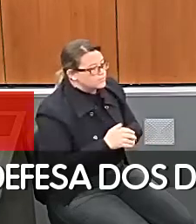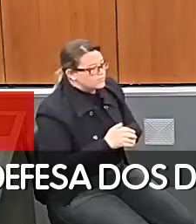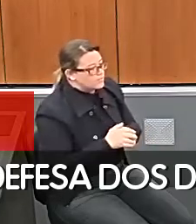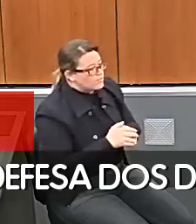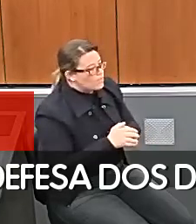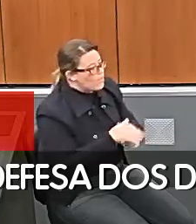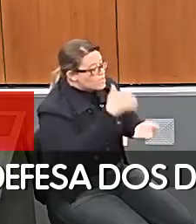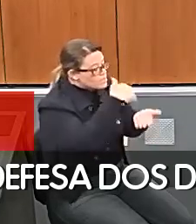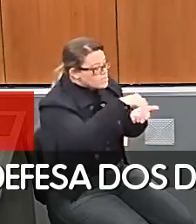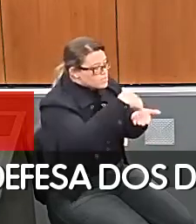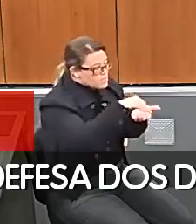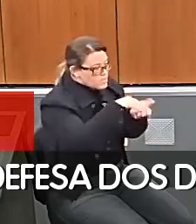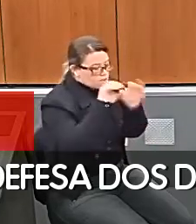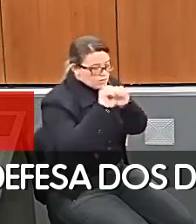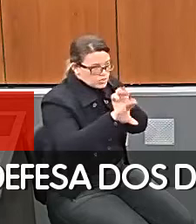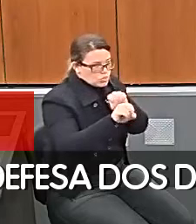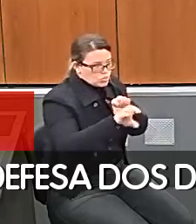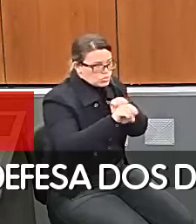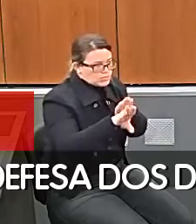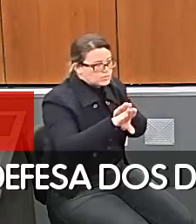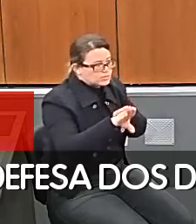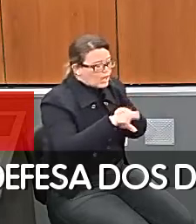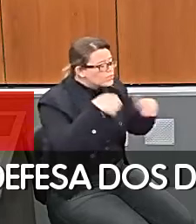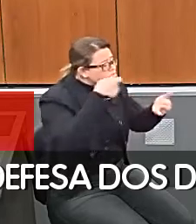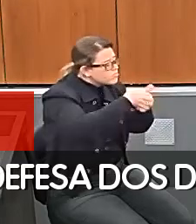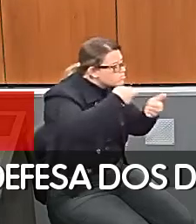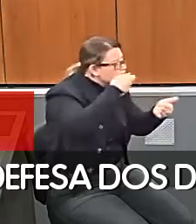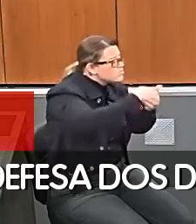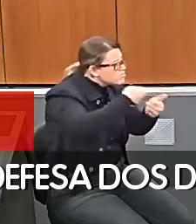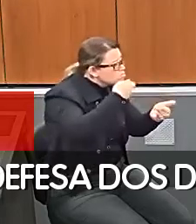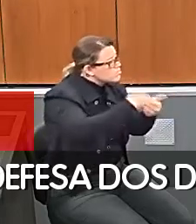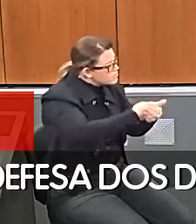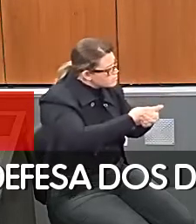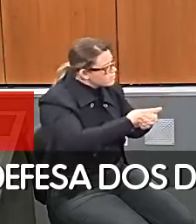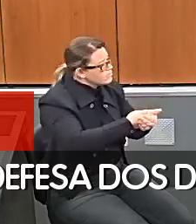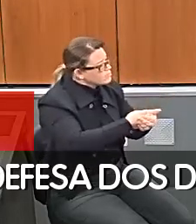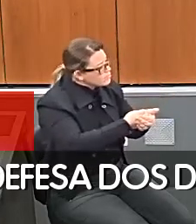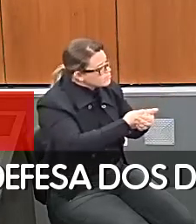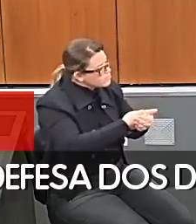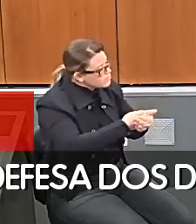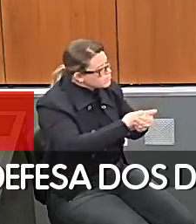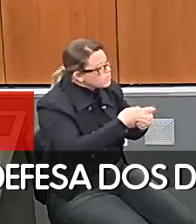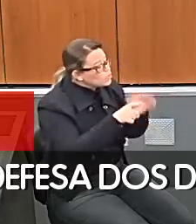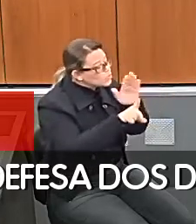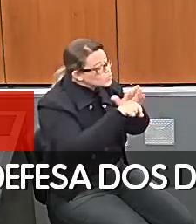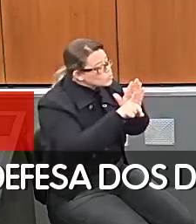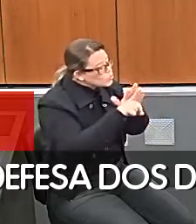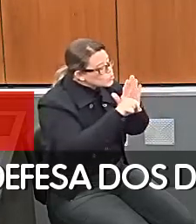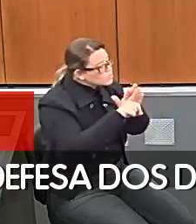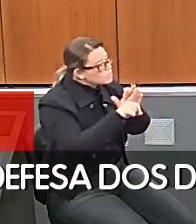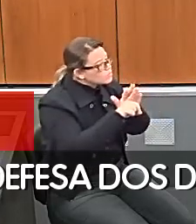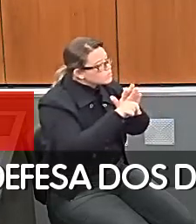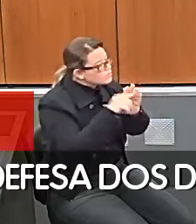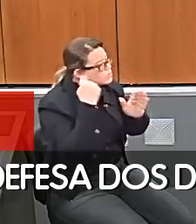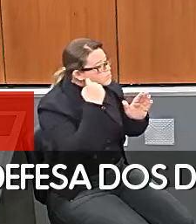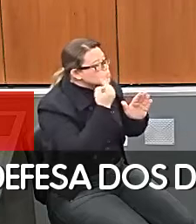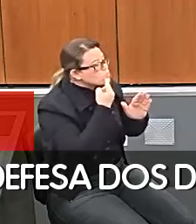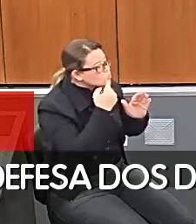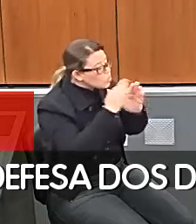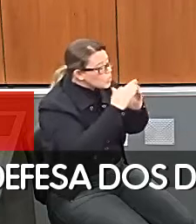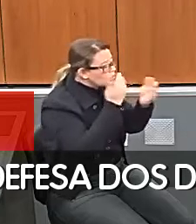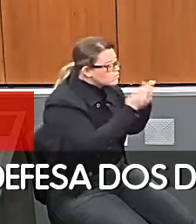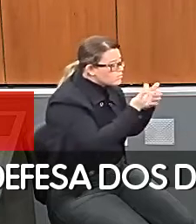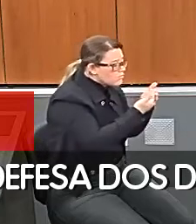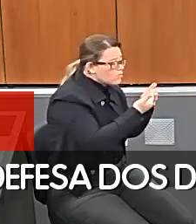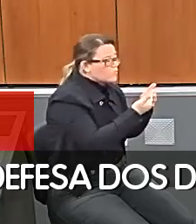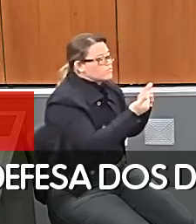temos, que é a mão desses homens gigantes. Agora, vamos à luta. Vamos nos unir.